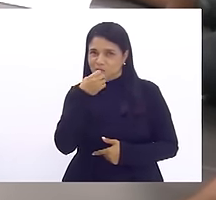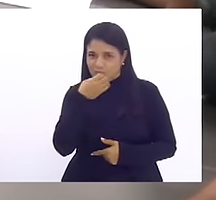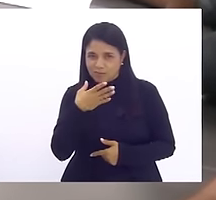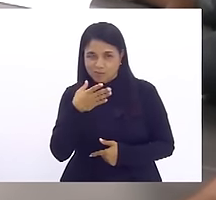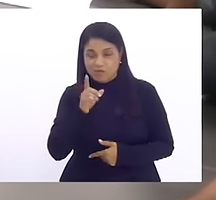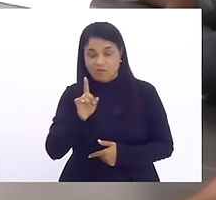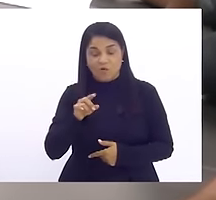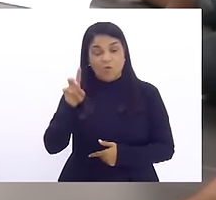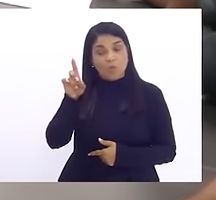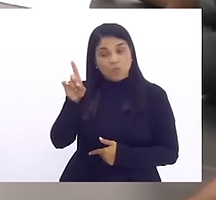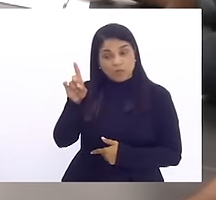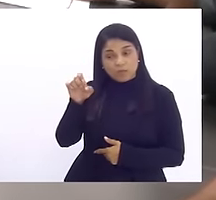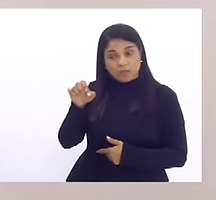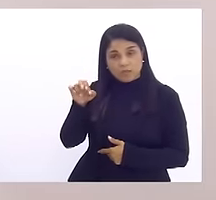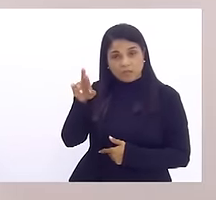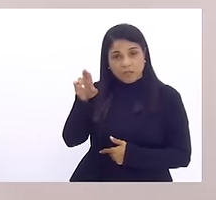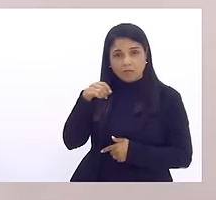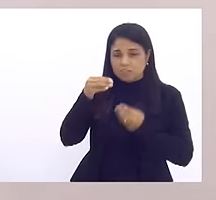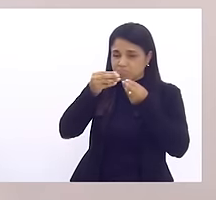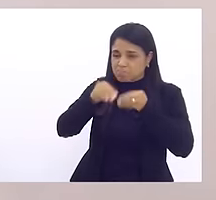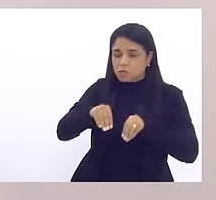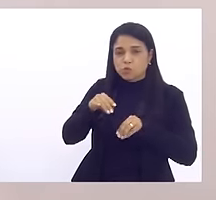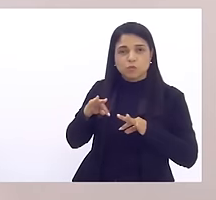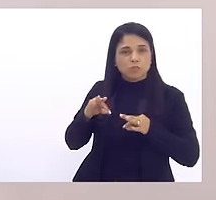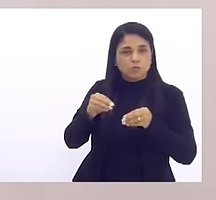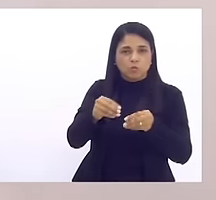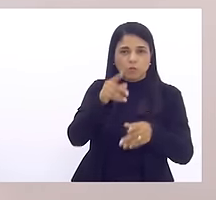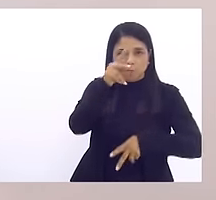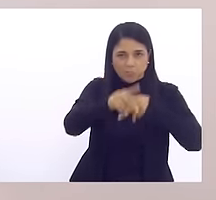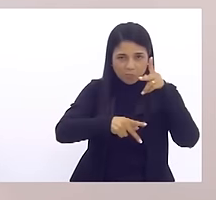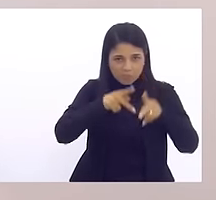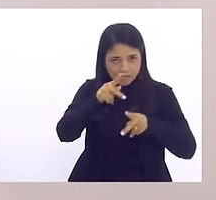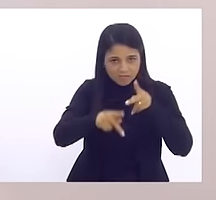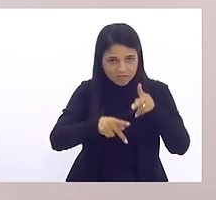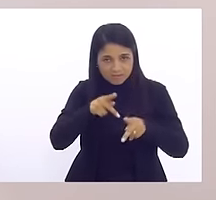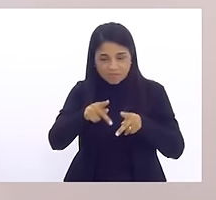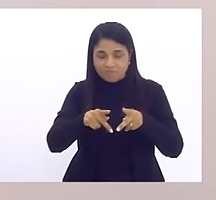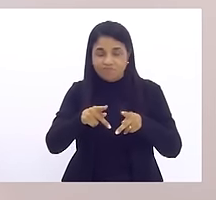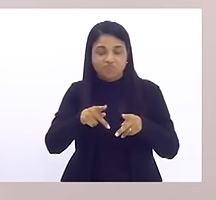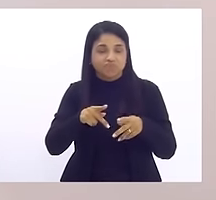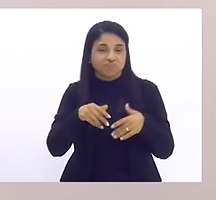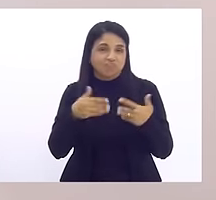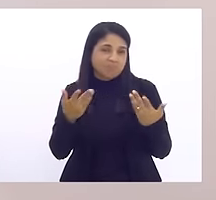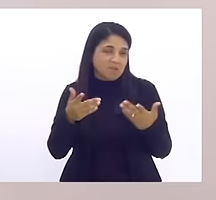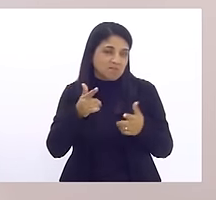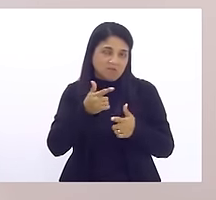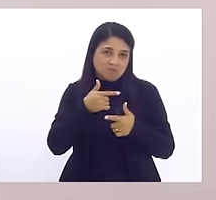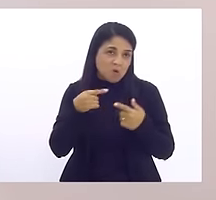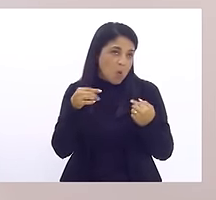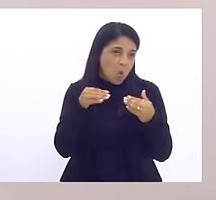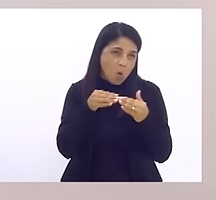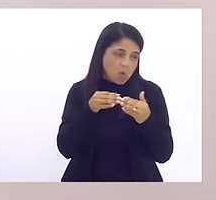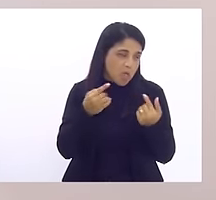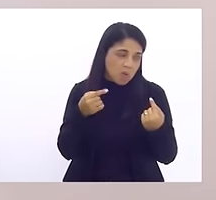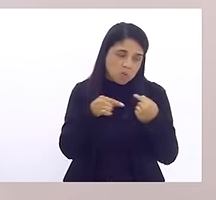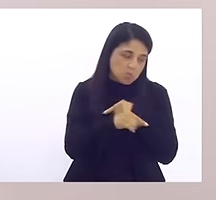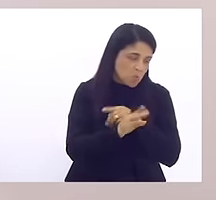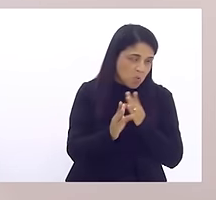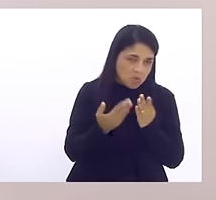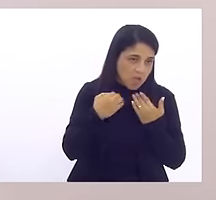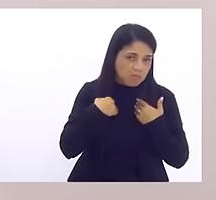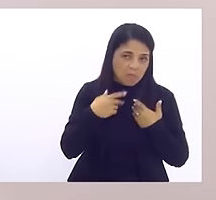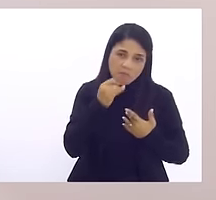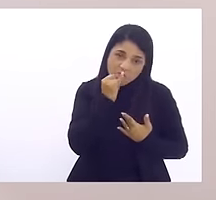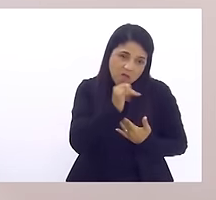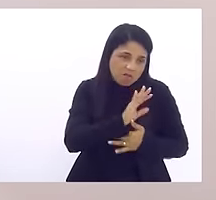é um vilão nessa história é o vilão que faz com a população a senhora pode torcer o rosto ou não a senhora pode concordar ou não com a minha afirmação mas